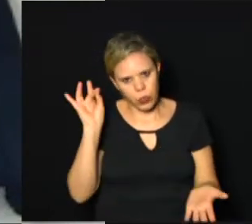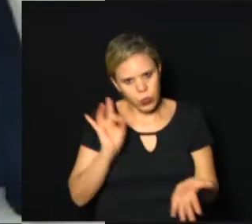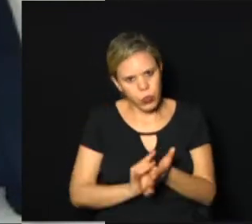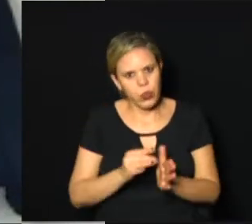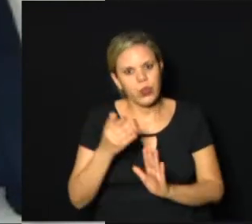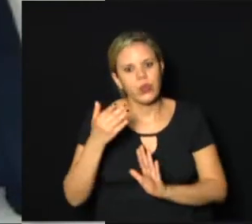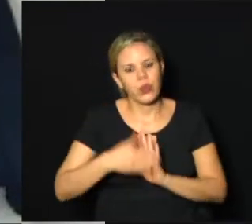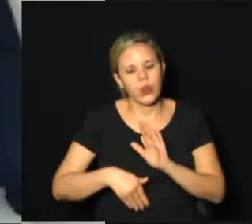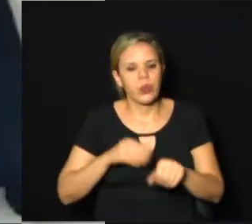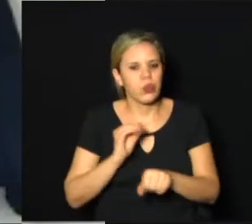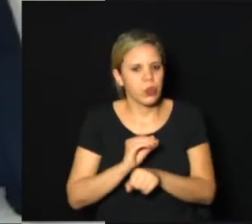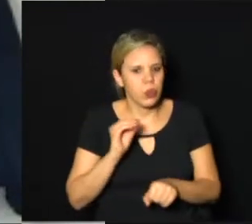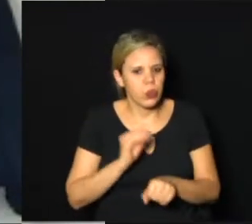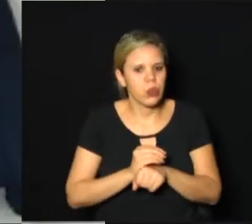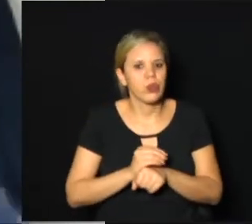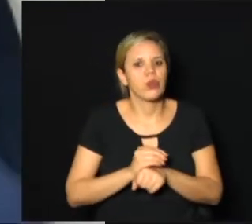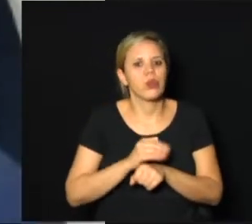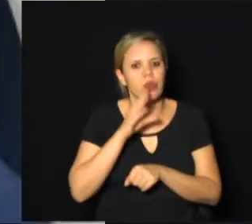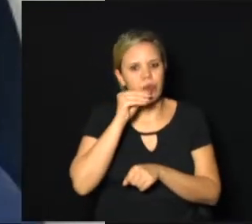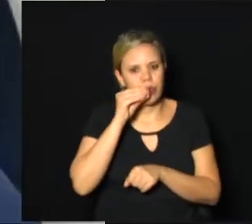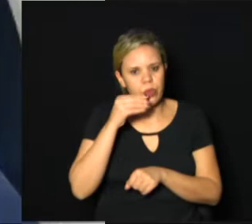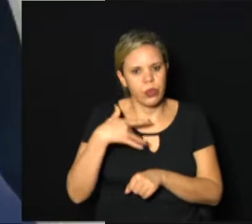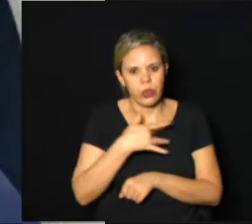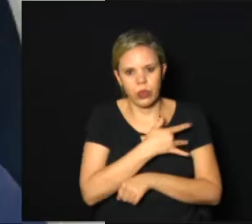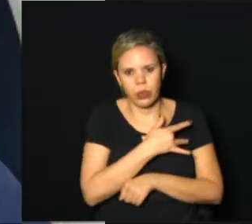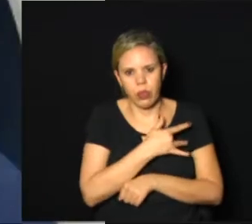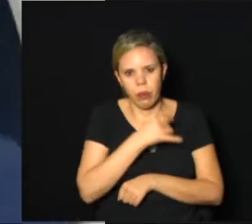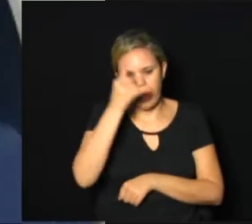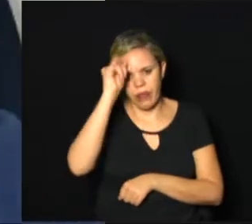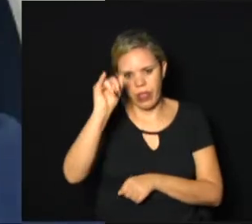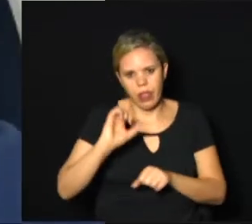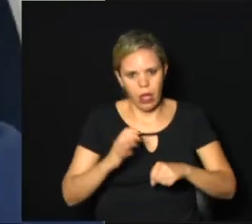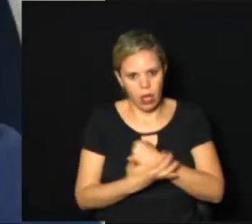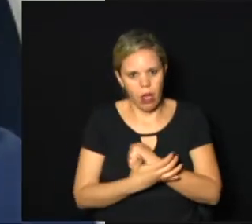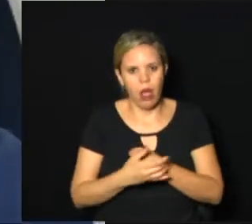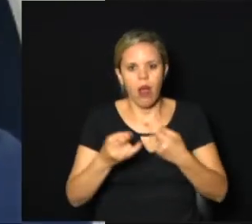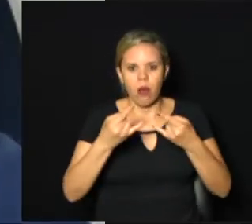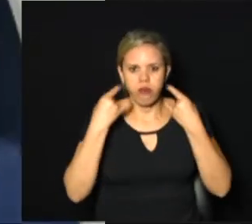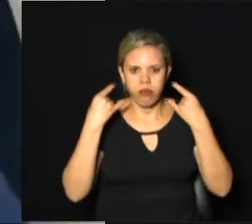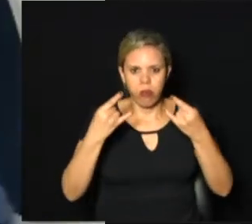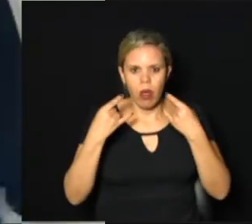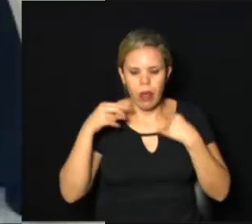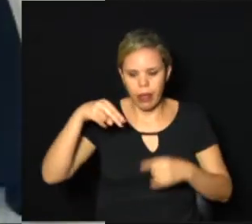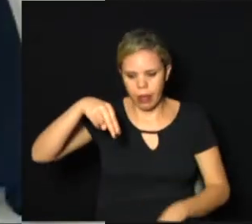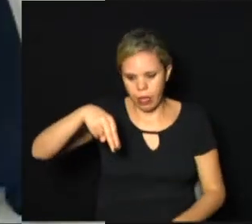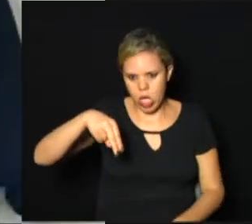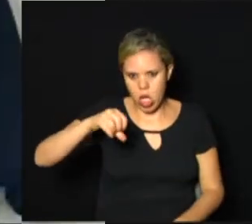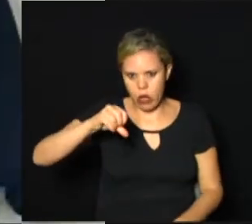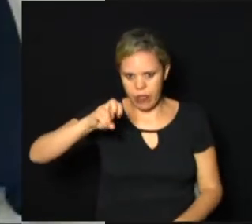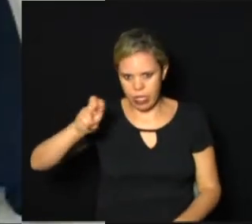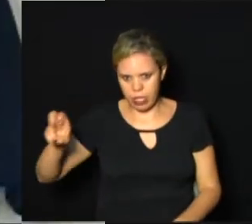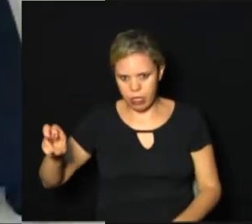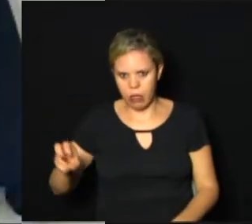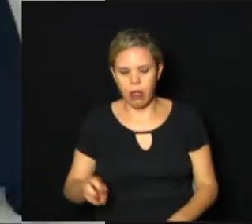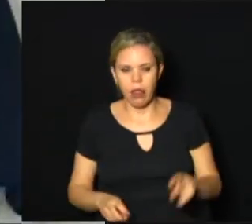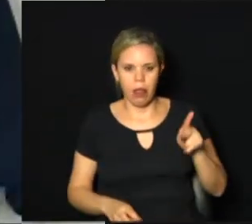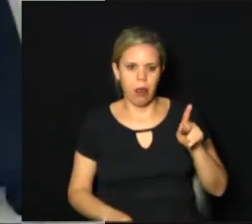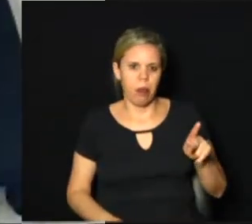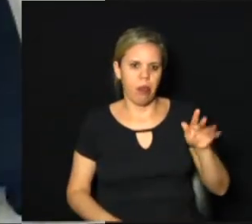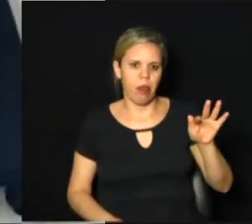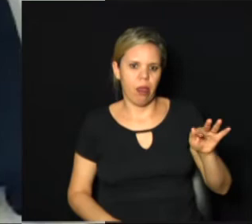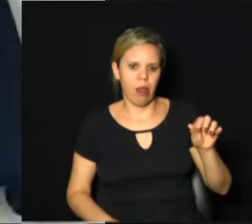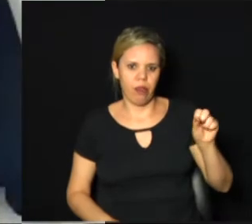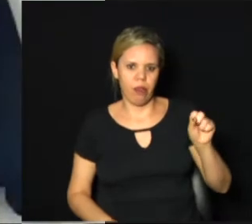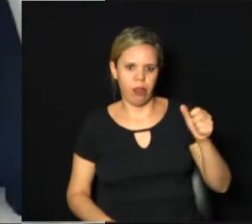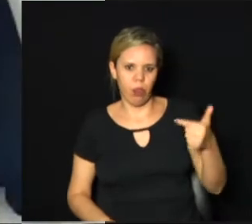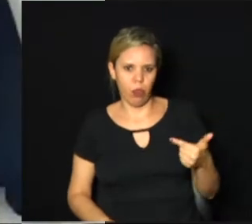protege melhor os trabalhadores da saúde contra a Covid-19 são as máscaras chamadas N95 ou PFF2, é a classificação